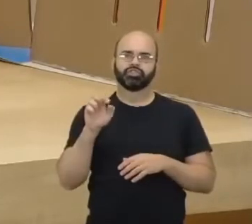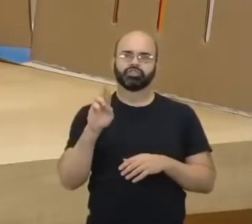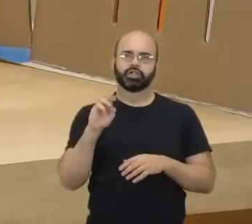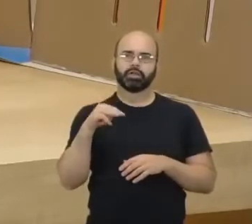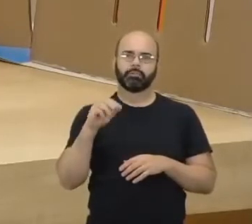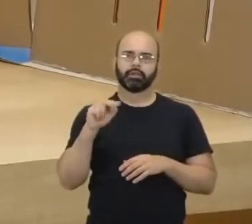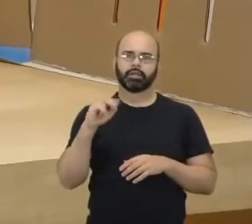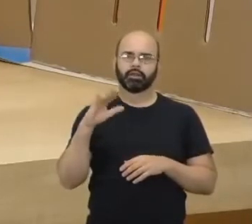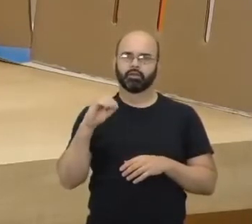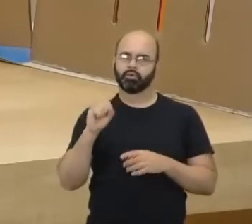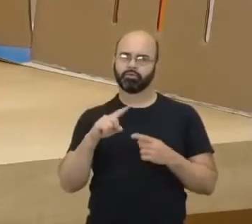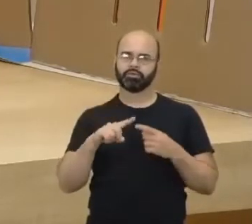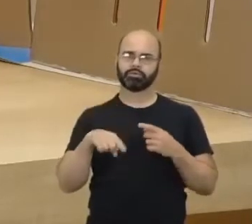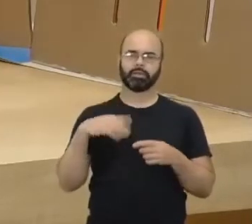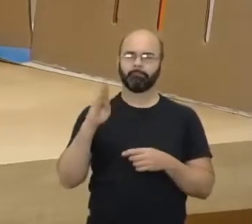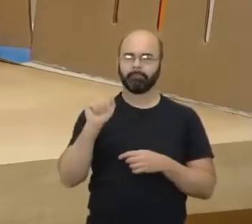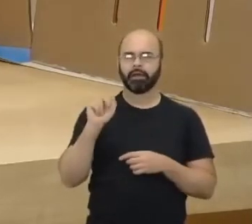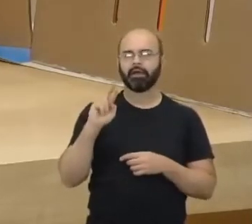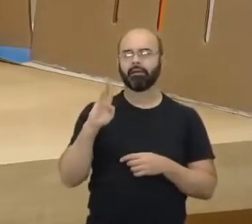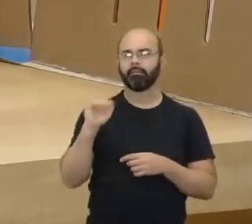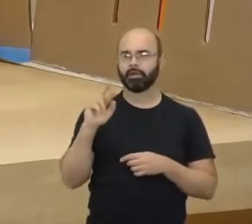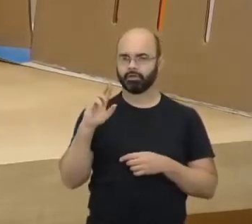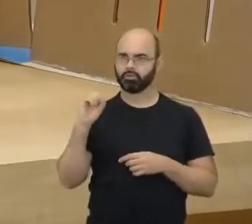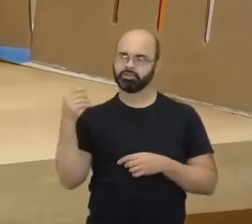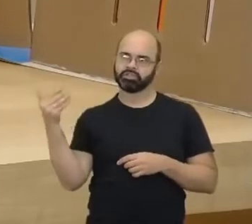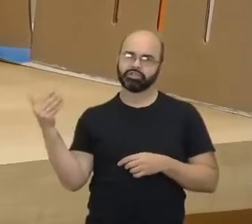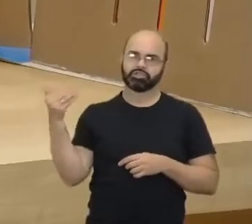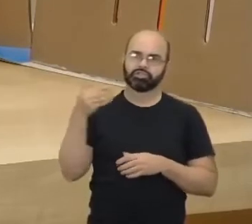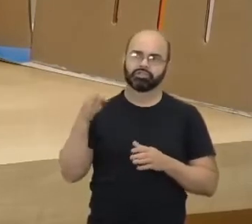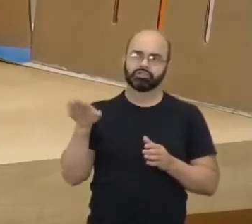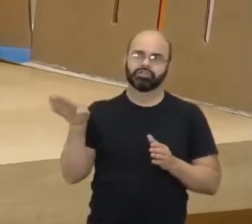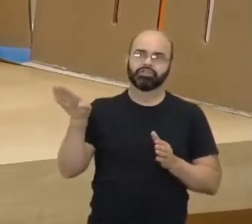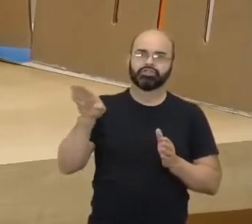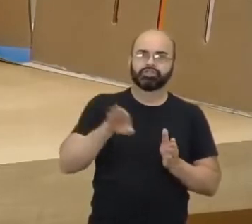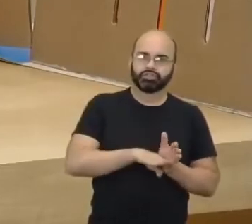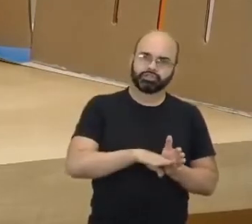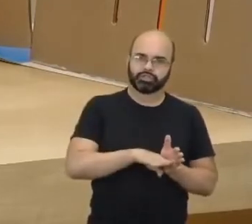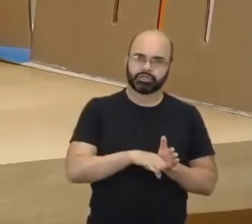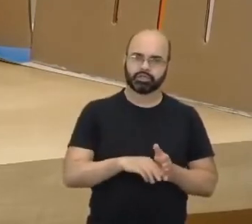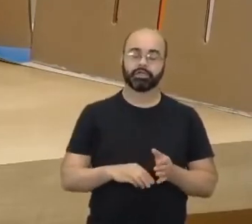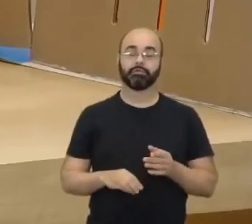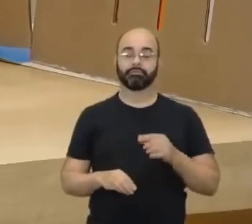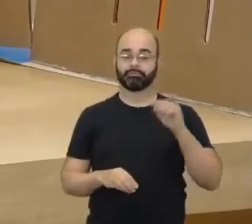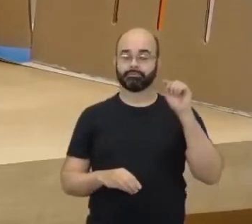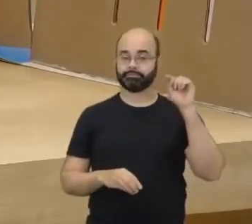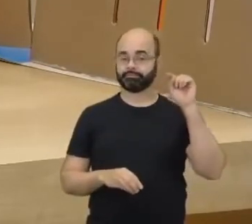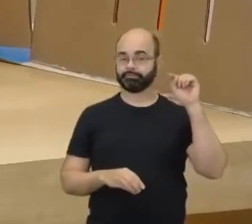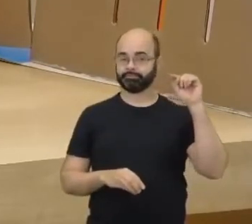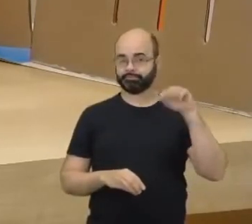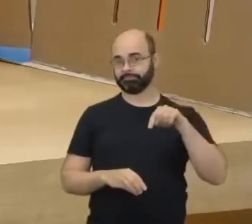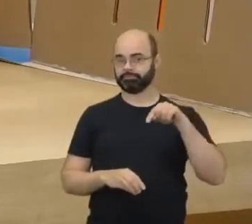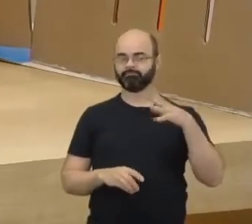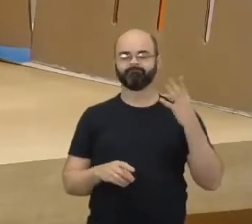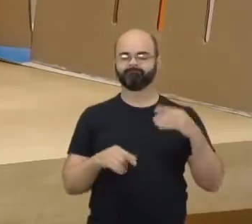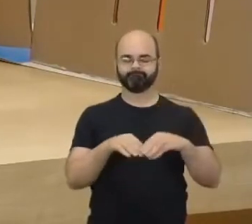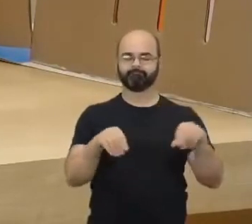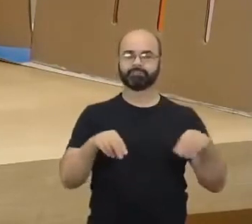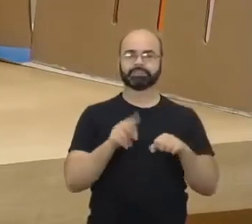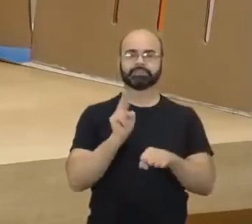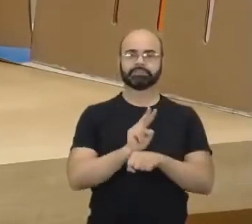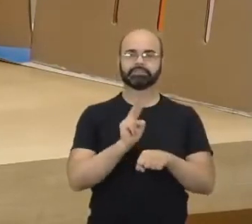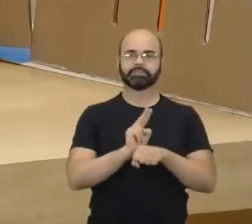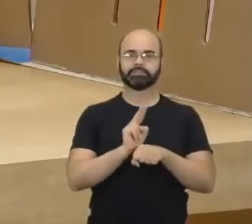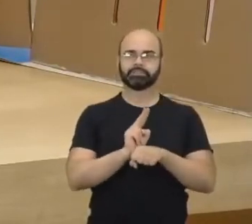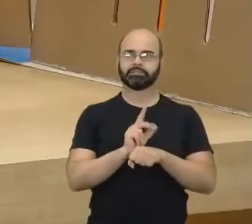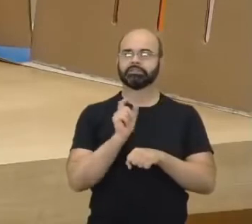bárbaros estão chegando. Então, esse rapaz aqui, tá? Ele precisa de alguém para proteger essa terra dele.